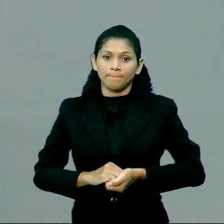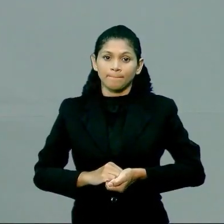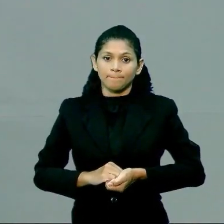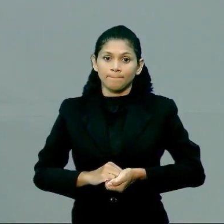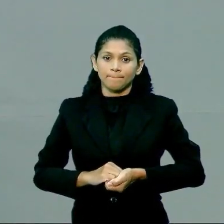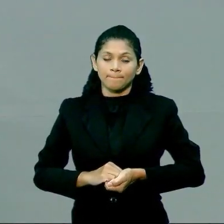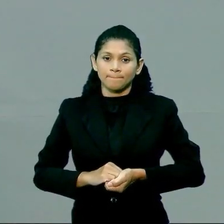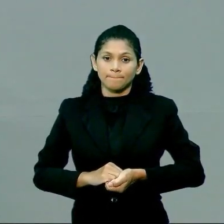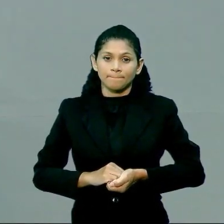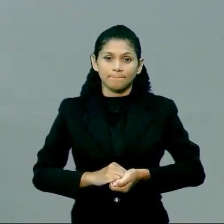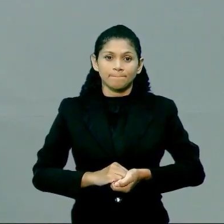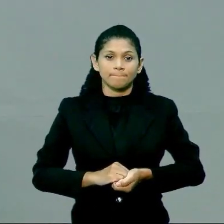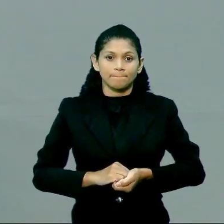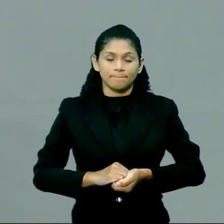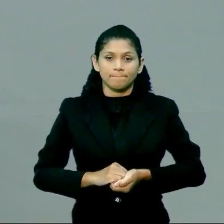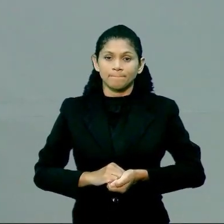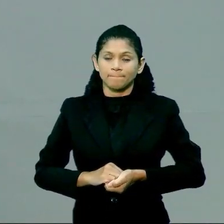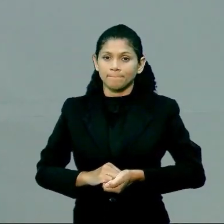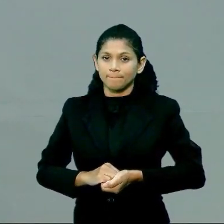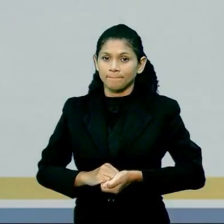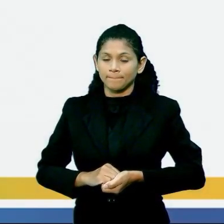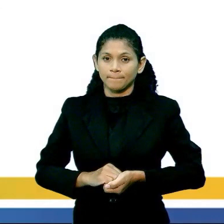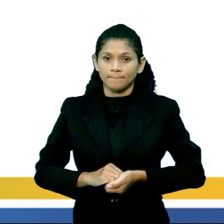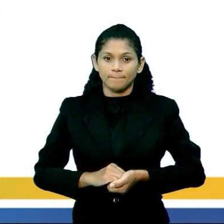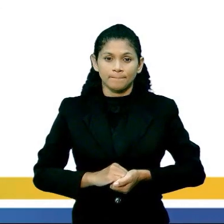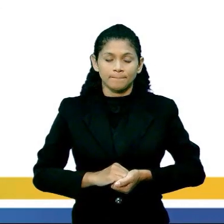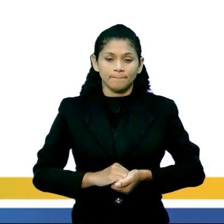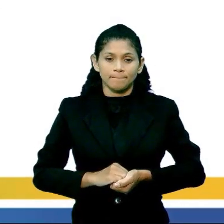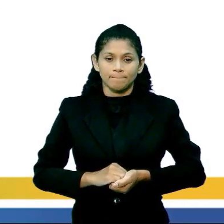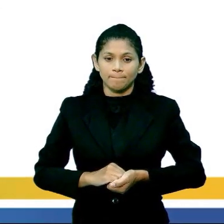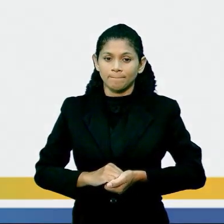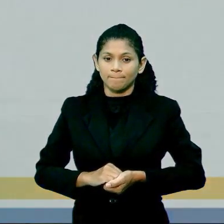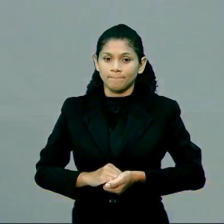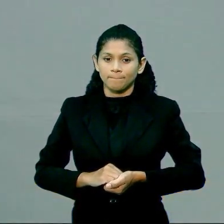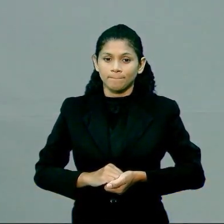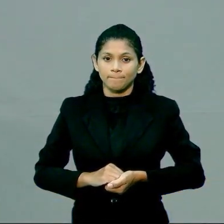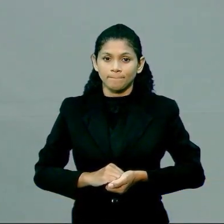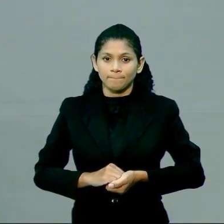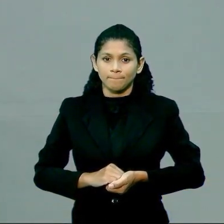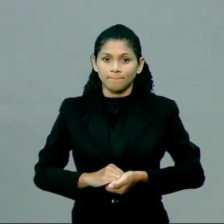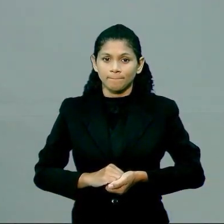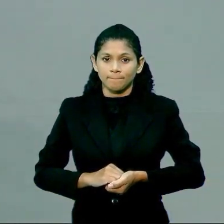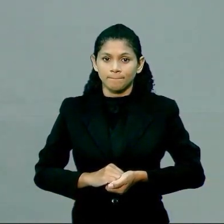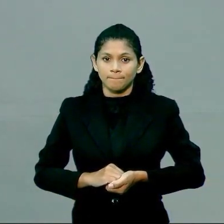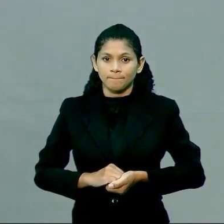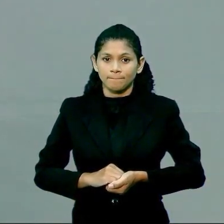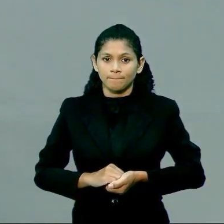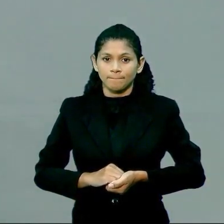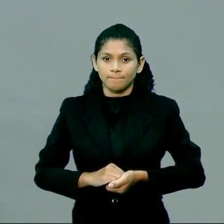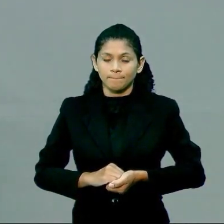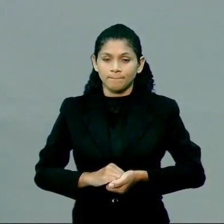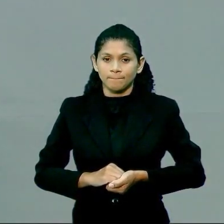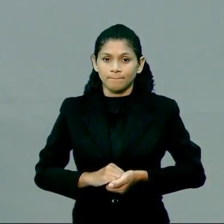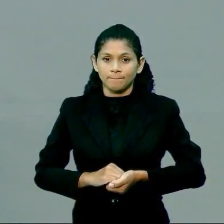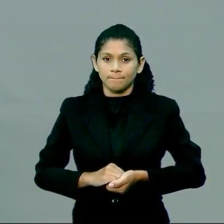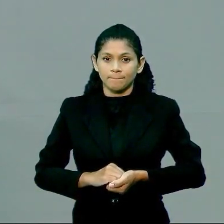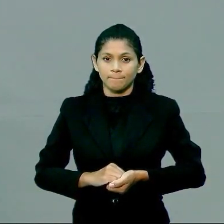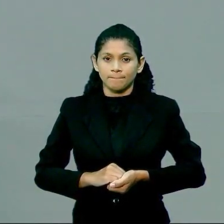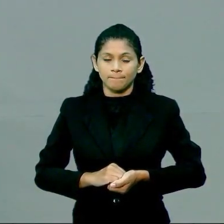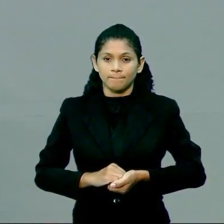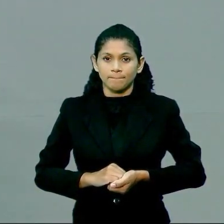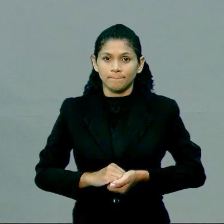a própria fonte da prova, né, que é o INEP. Então, cuidado nisso aí. Então, não se acha, porque essa questão aqui eu sou burro. Não, às